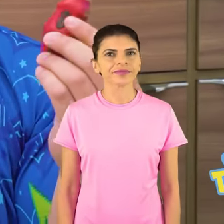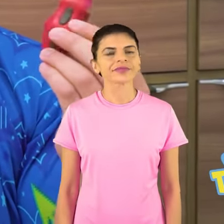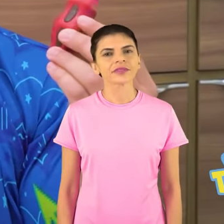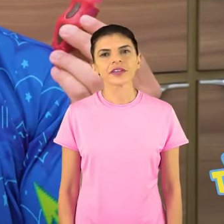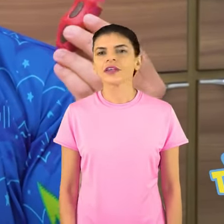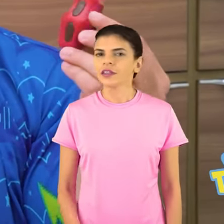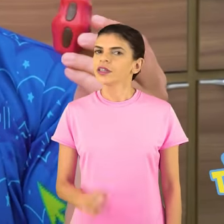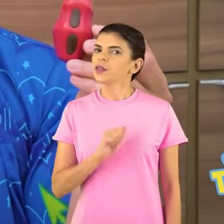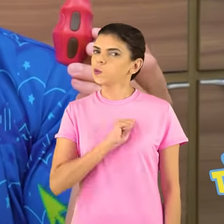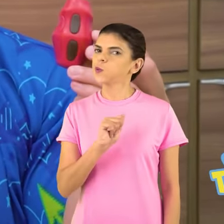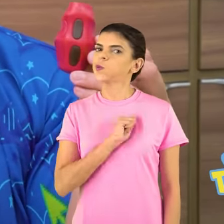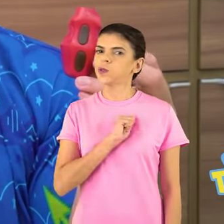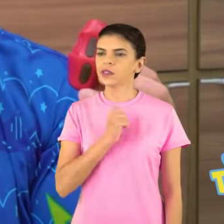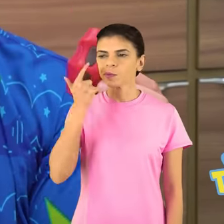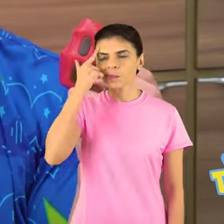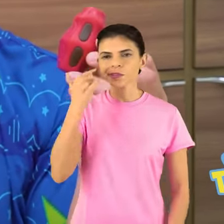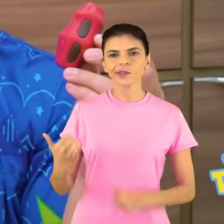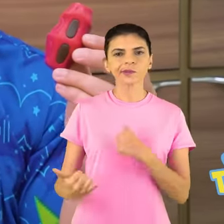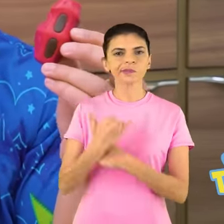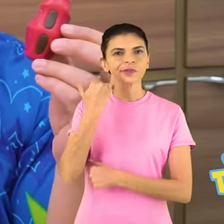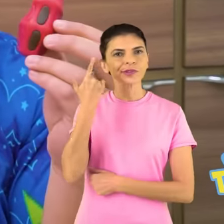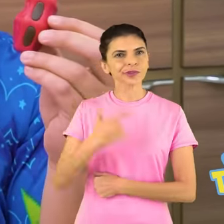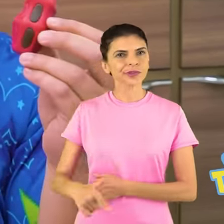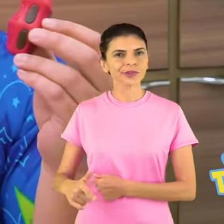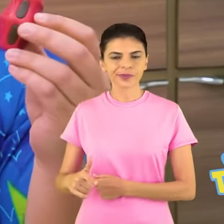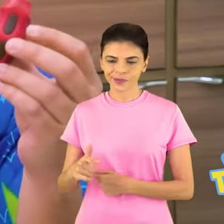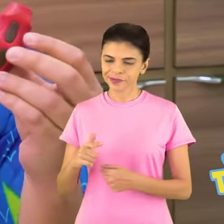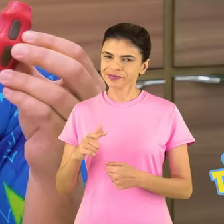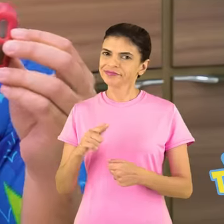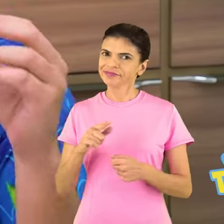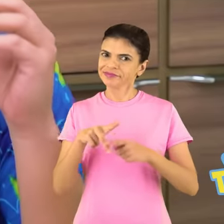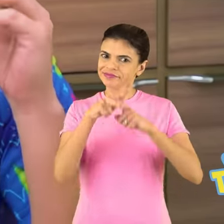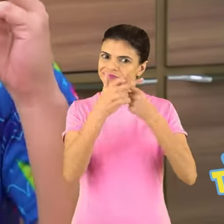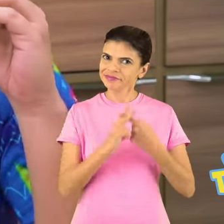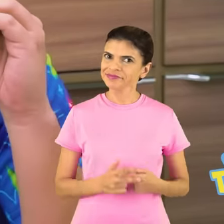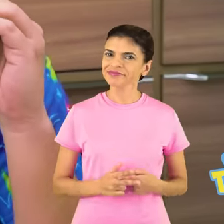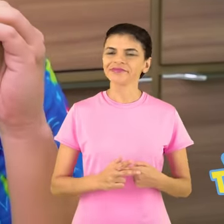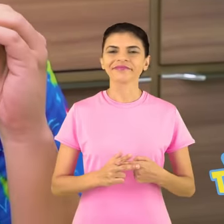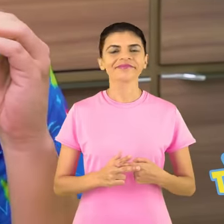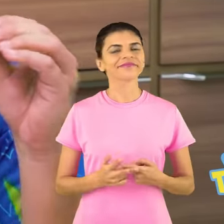Por um momento eu achei que ela tava comendo a ferramenta.